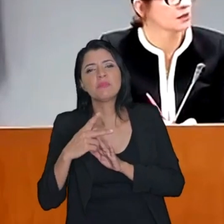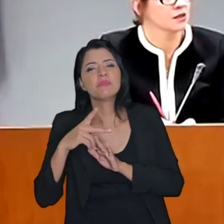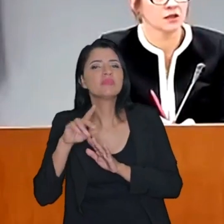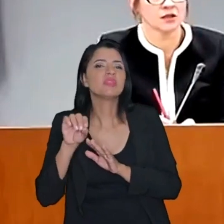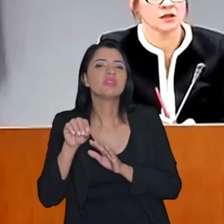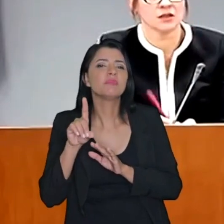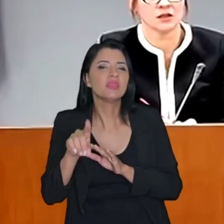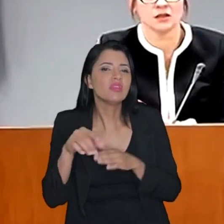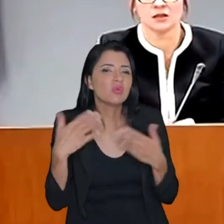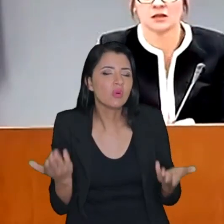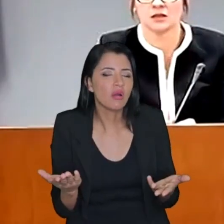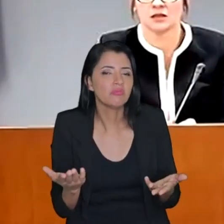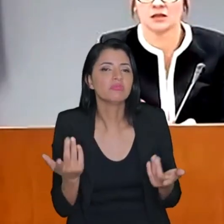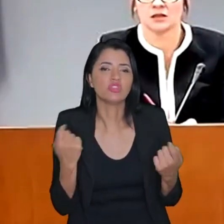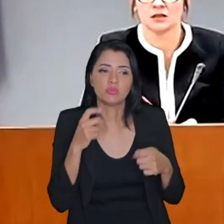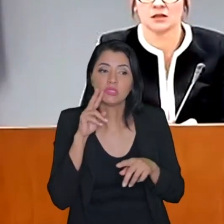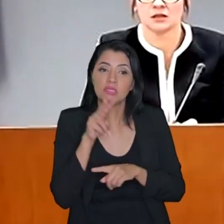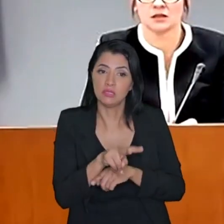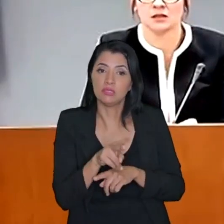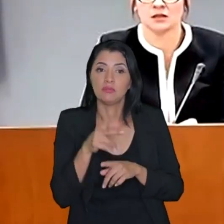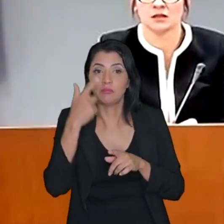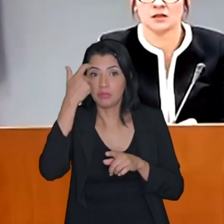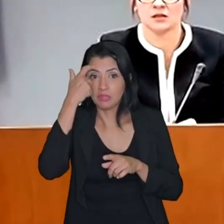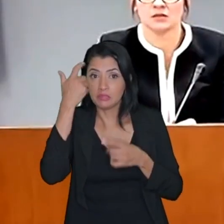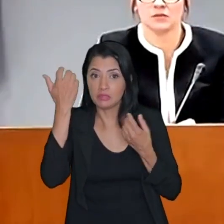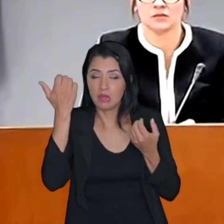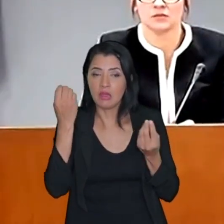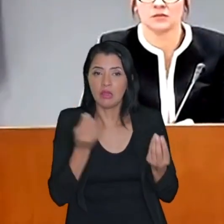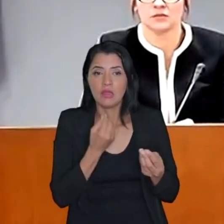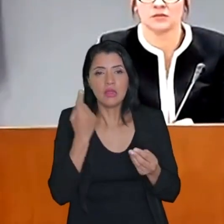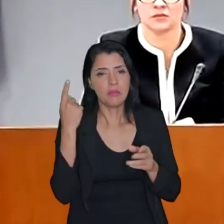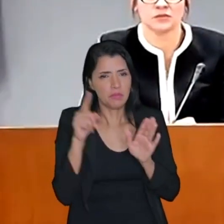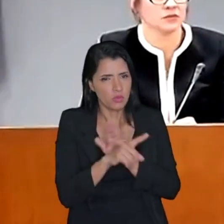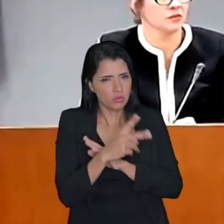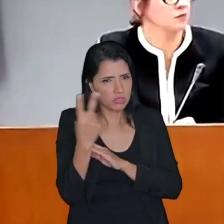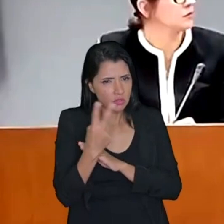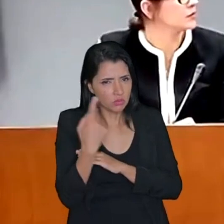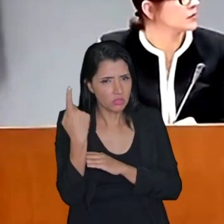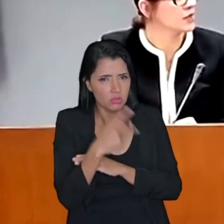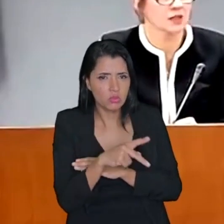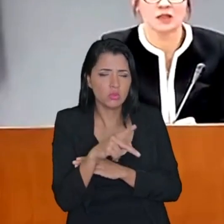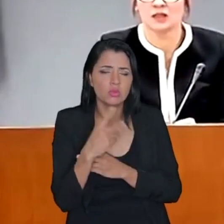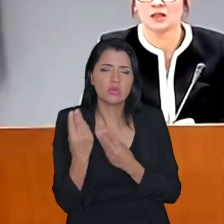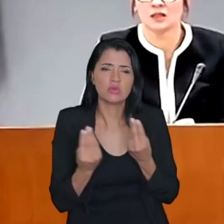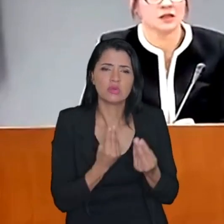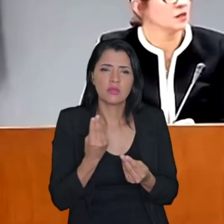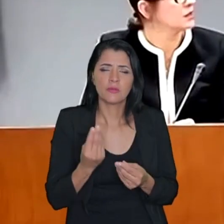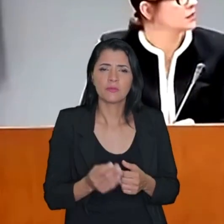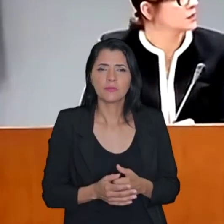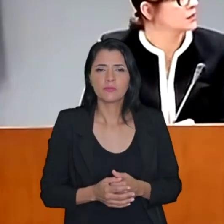que revisitar, né? E sua segunda pergunta